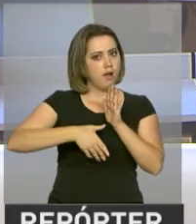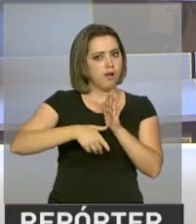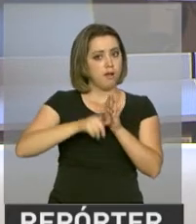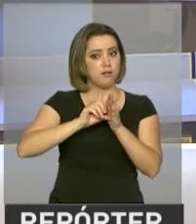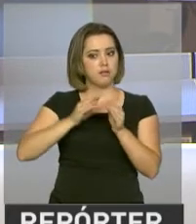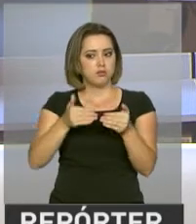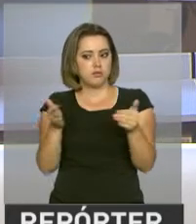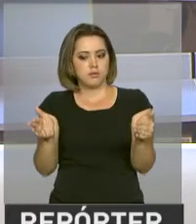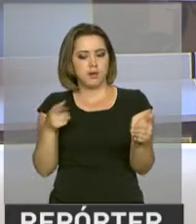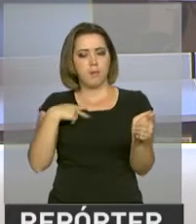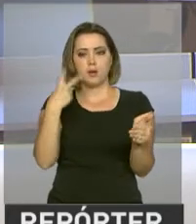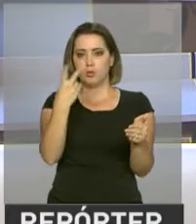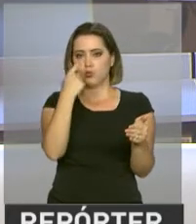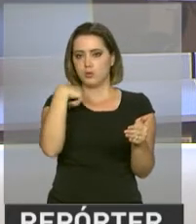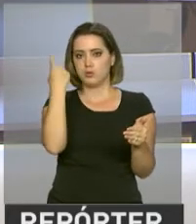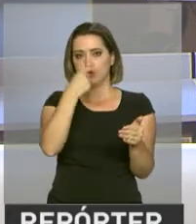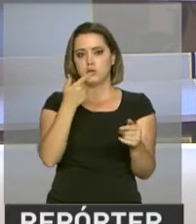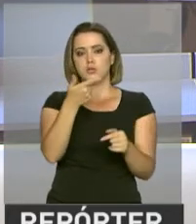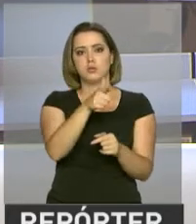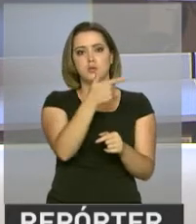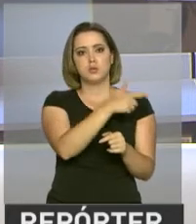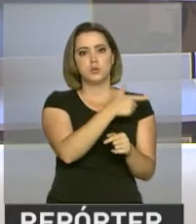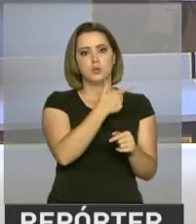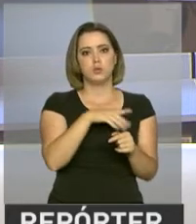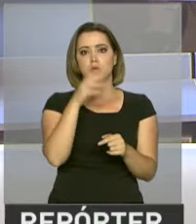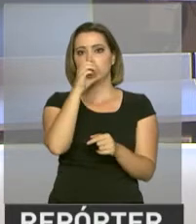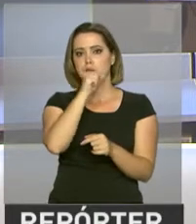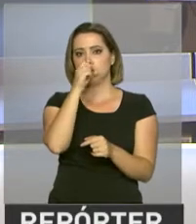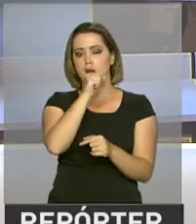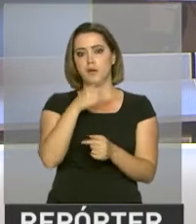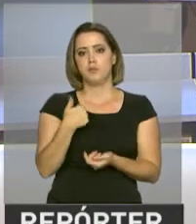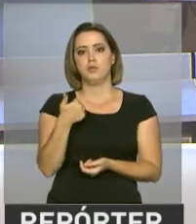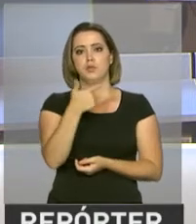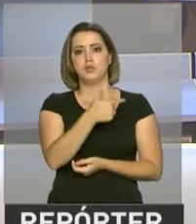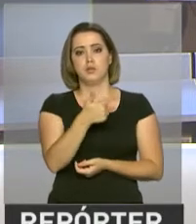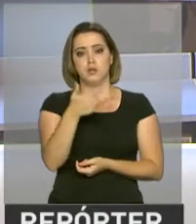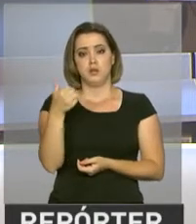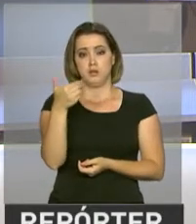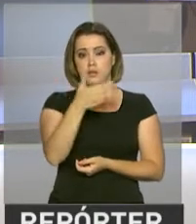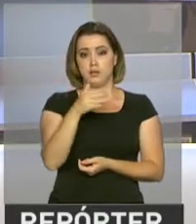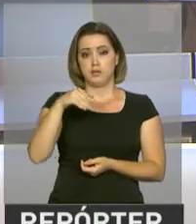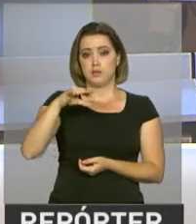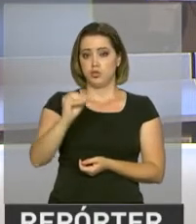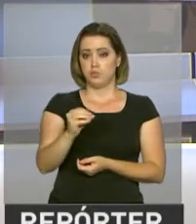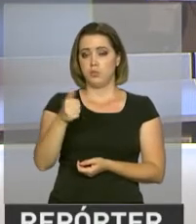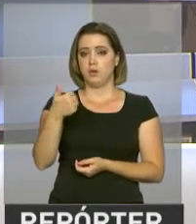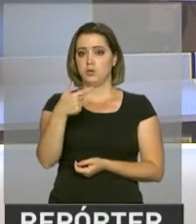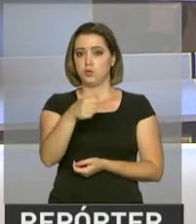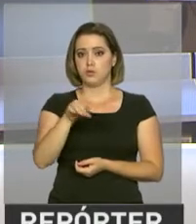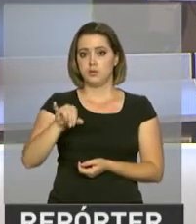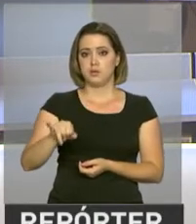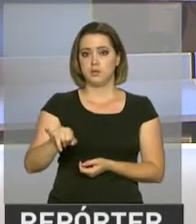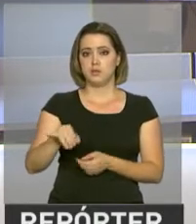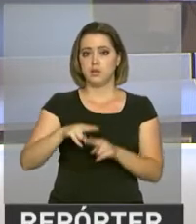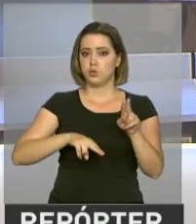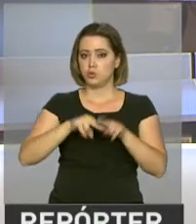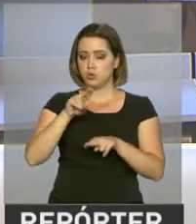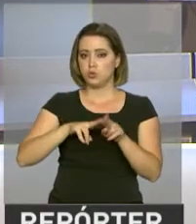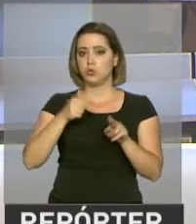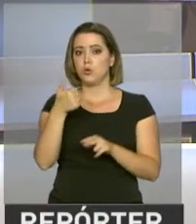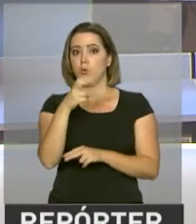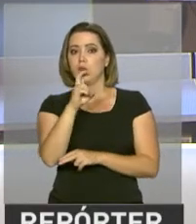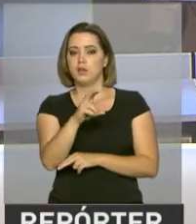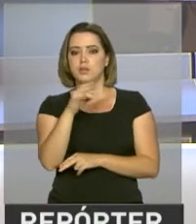e também devem abrir em outros sábados são eles 13 de maio 17 de junho e 15 de julho o prazo para